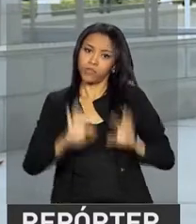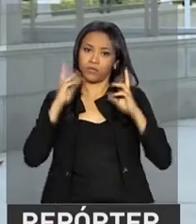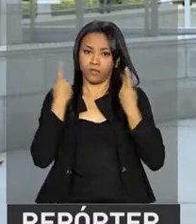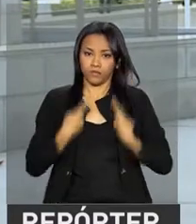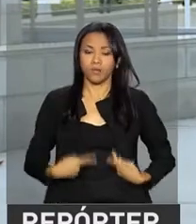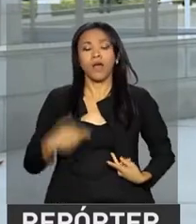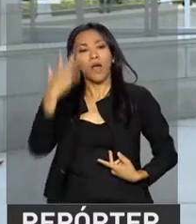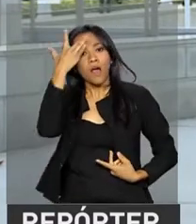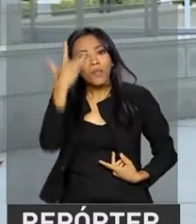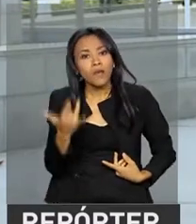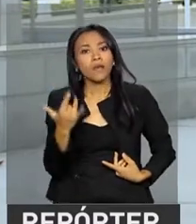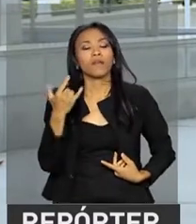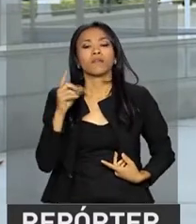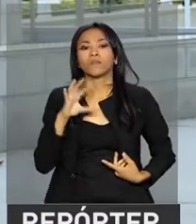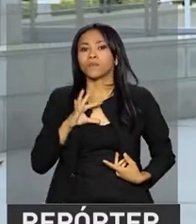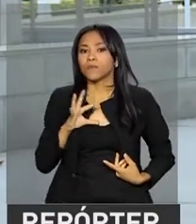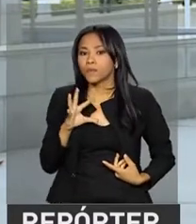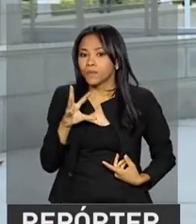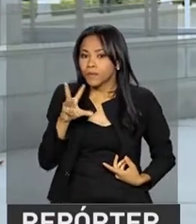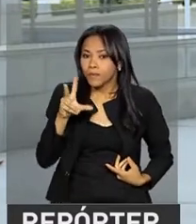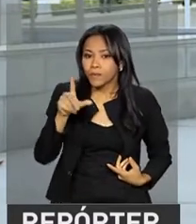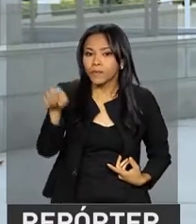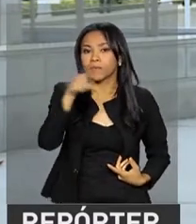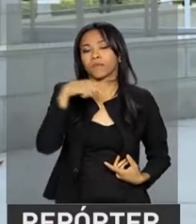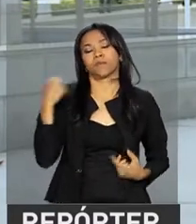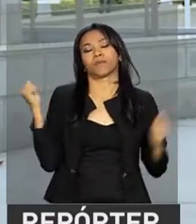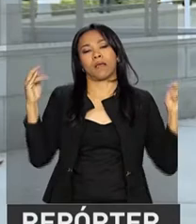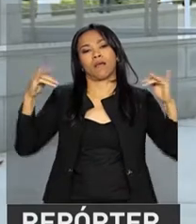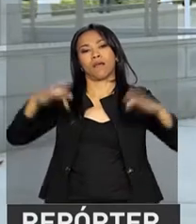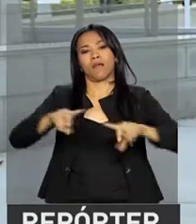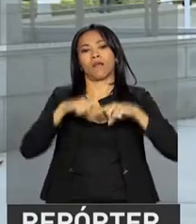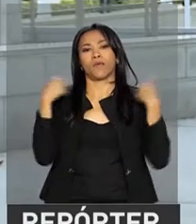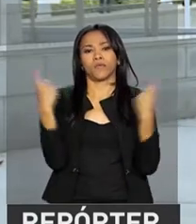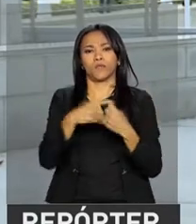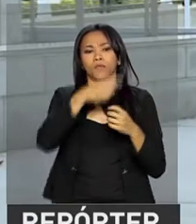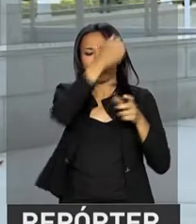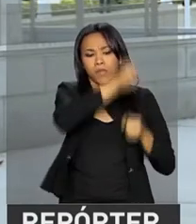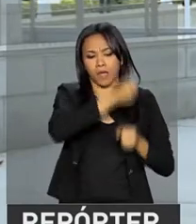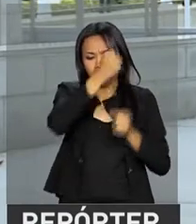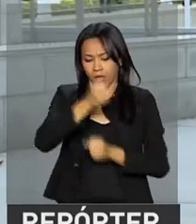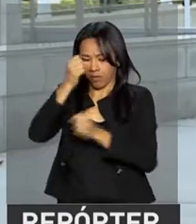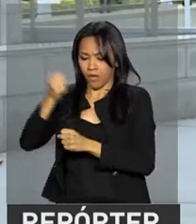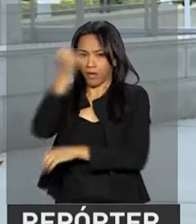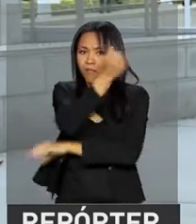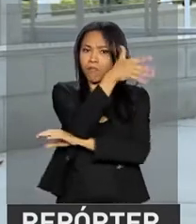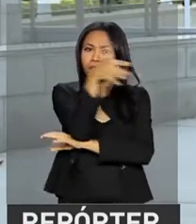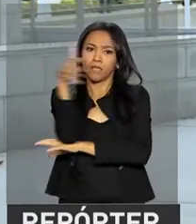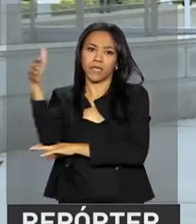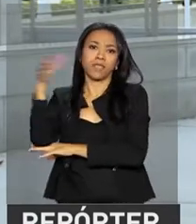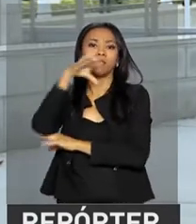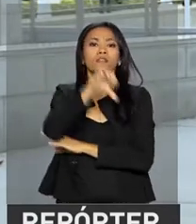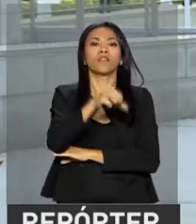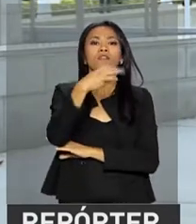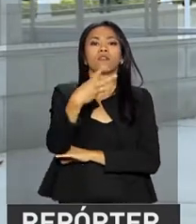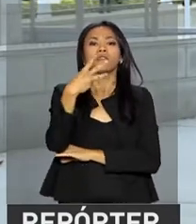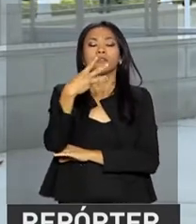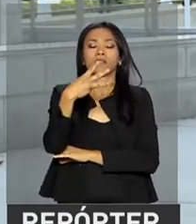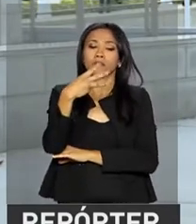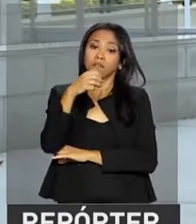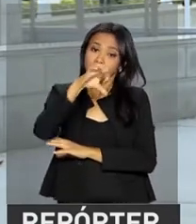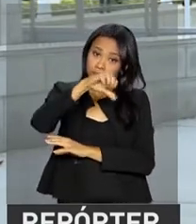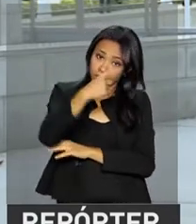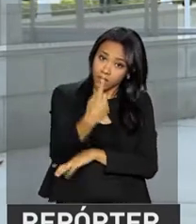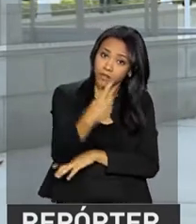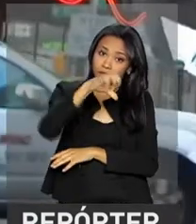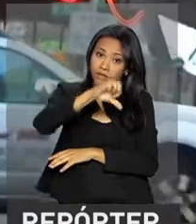esses mastros vazios estarão prontos para a reunião, com as bandeiras de todos os 193 países que fazem parte